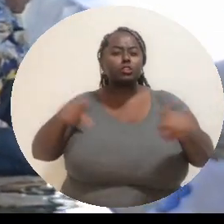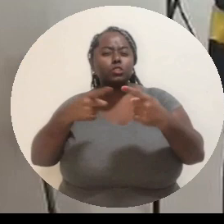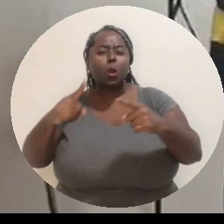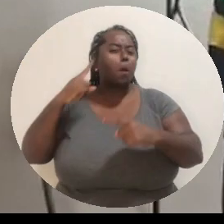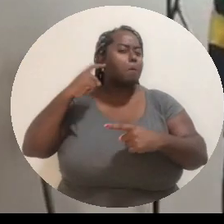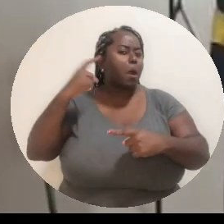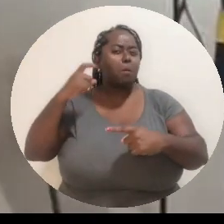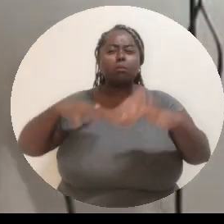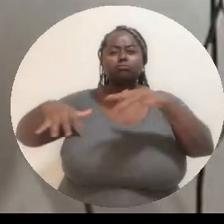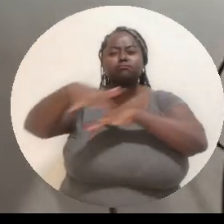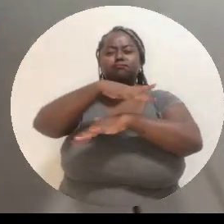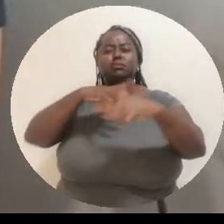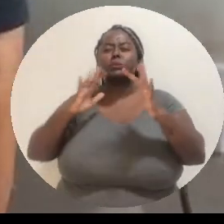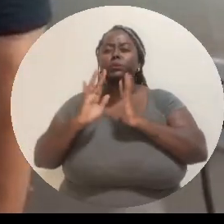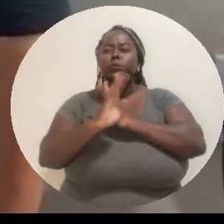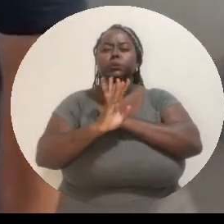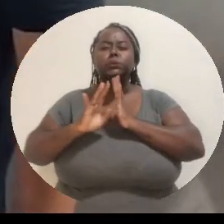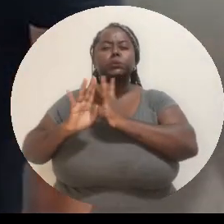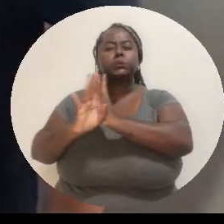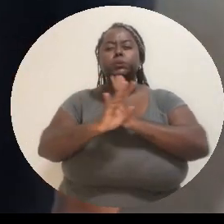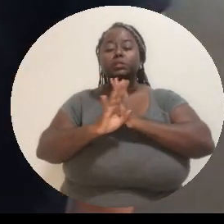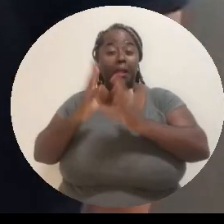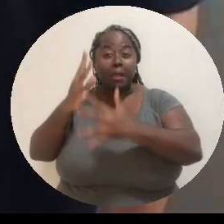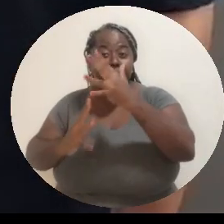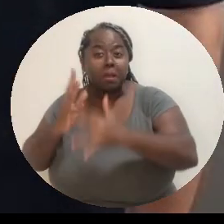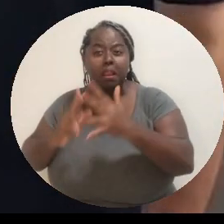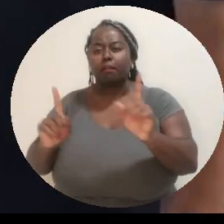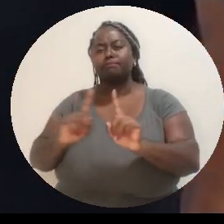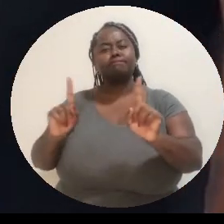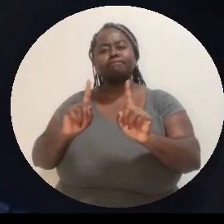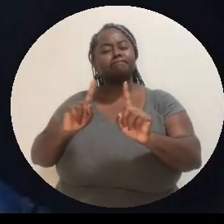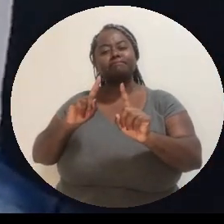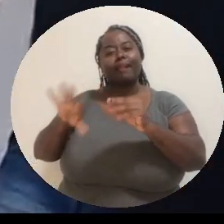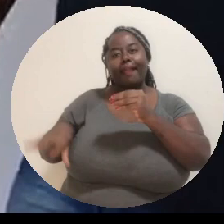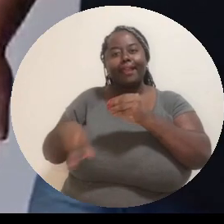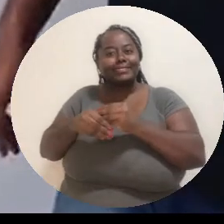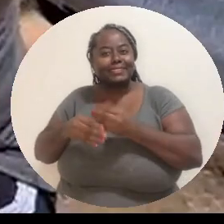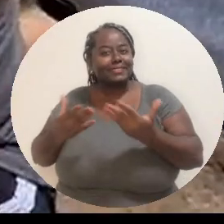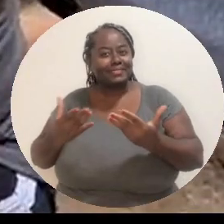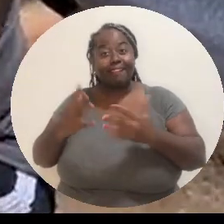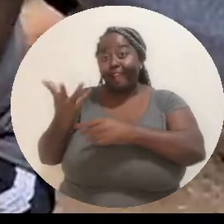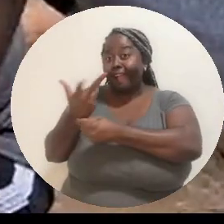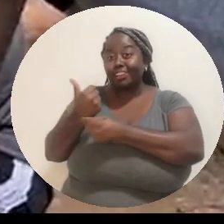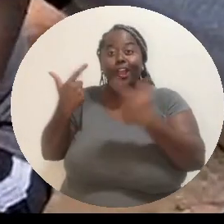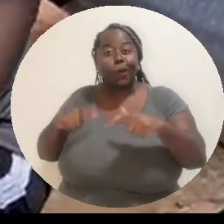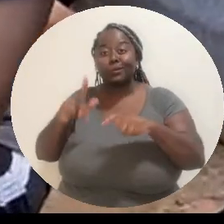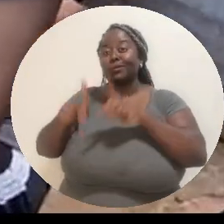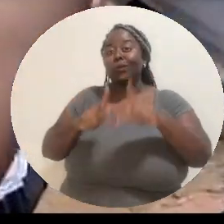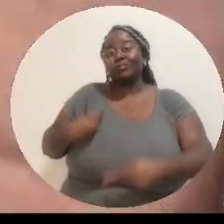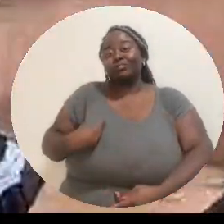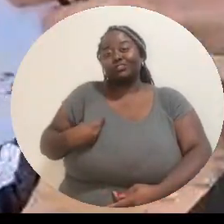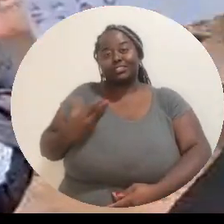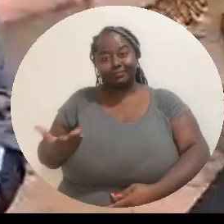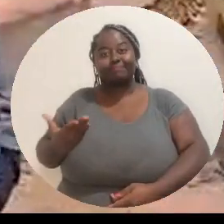nada atrapalhou, pelo contrário, isso só acrescentou, porque é assim mesmo, a arte tá onde o povo tá. Na